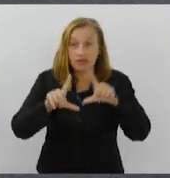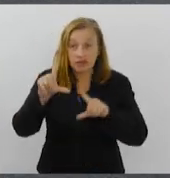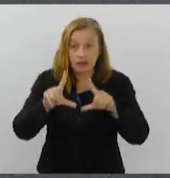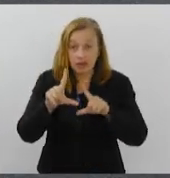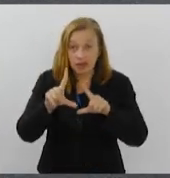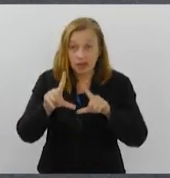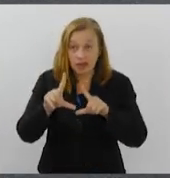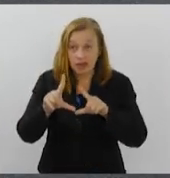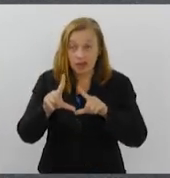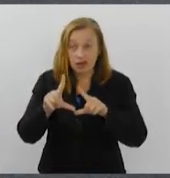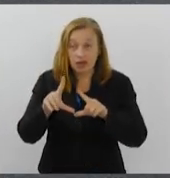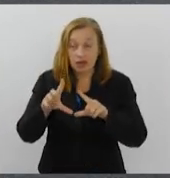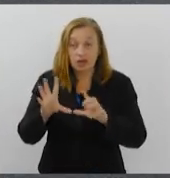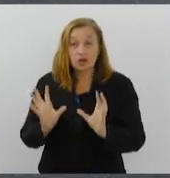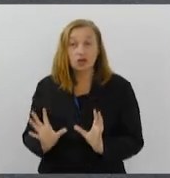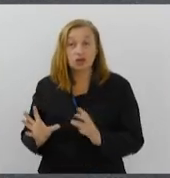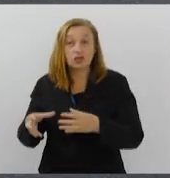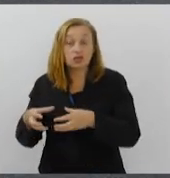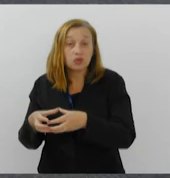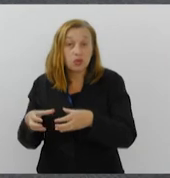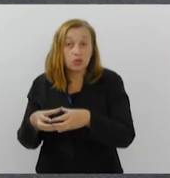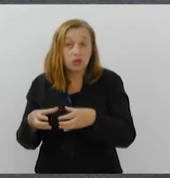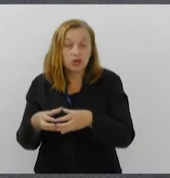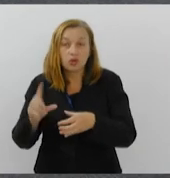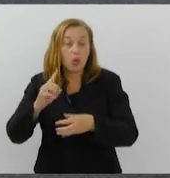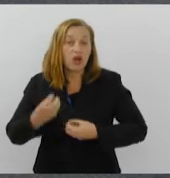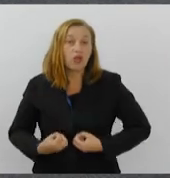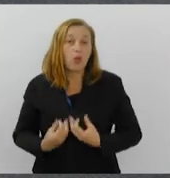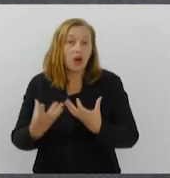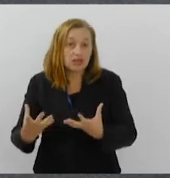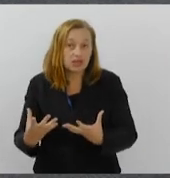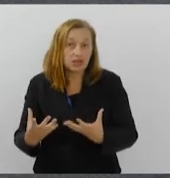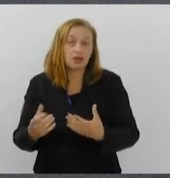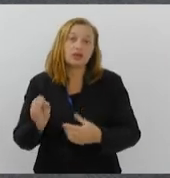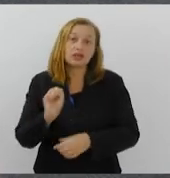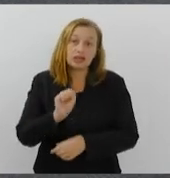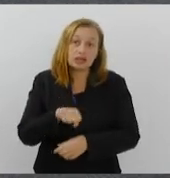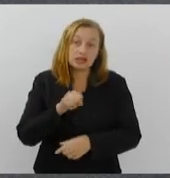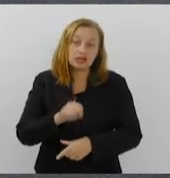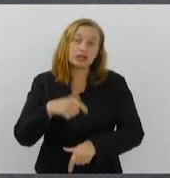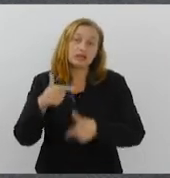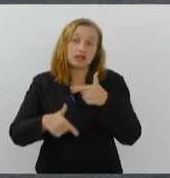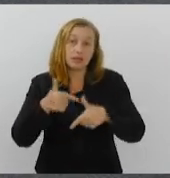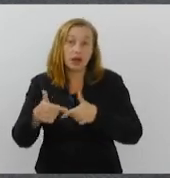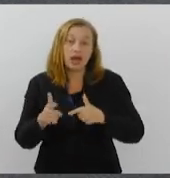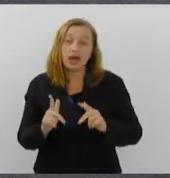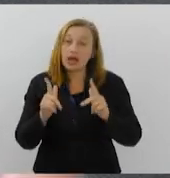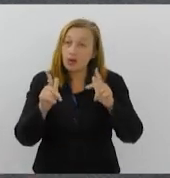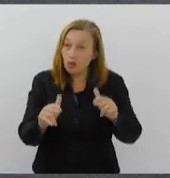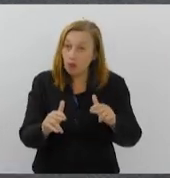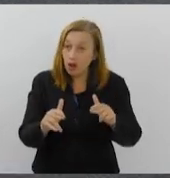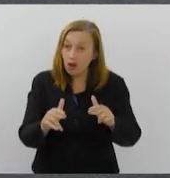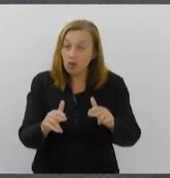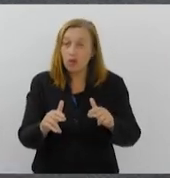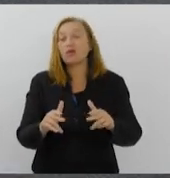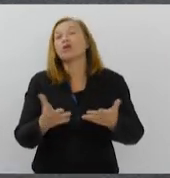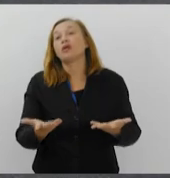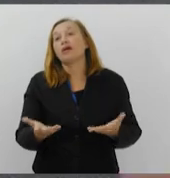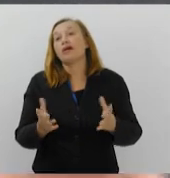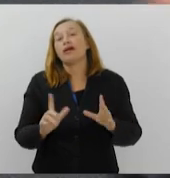uma doação, é um serviço, que nem o governo faz publicidade nas TVs e rádios